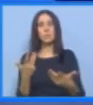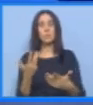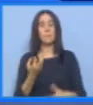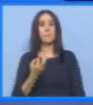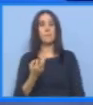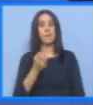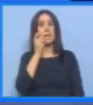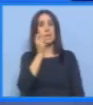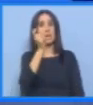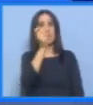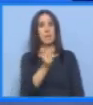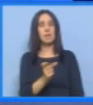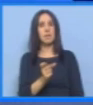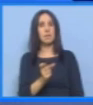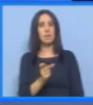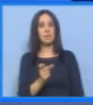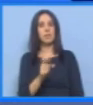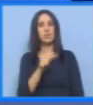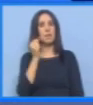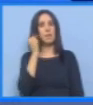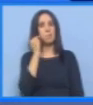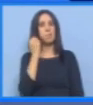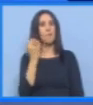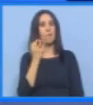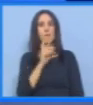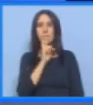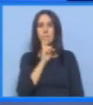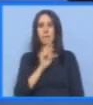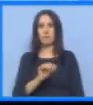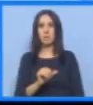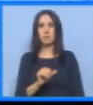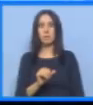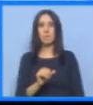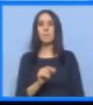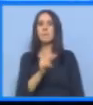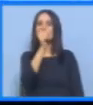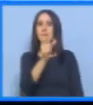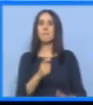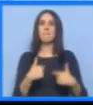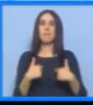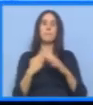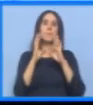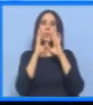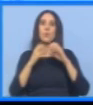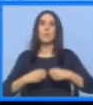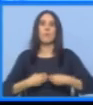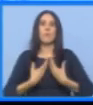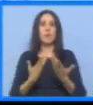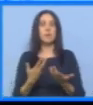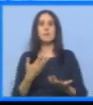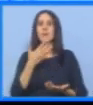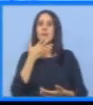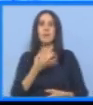que ele já tinha ouvido falar de Fátima, mas ele mesmo confessa que era